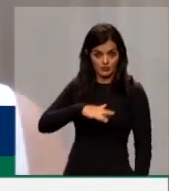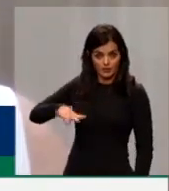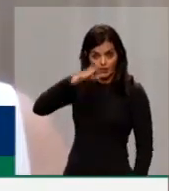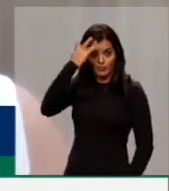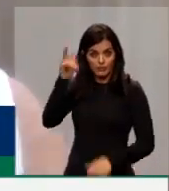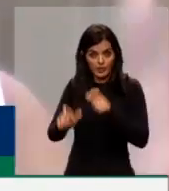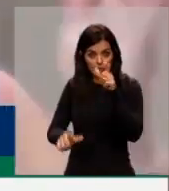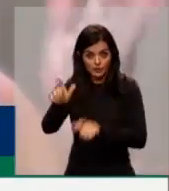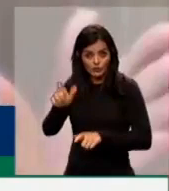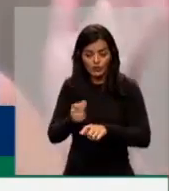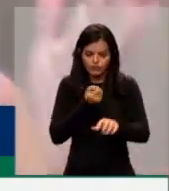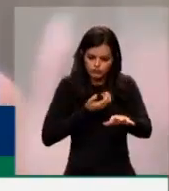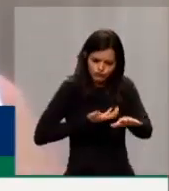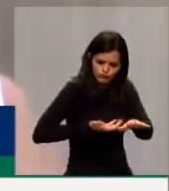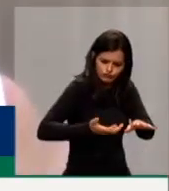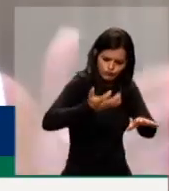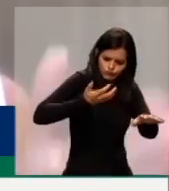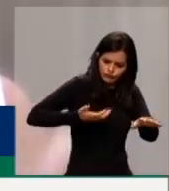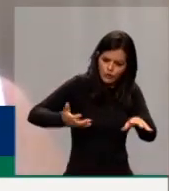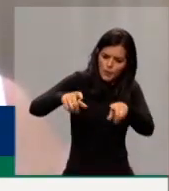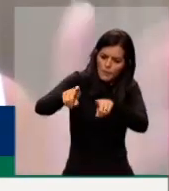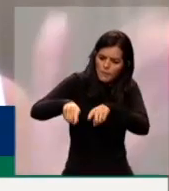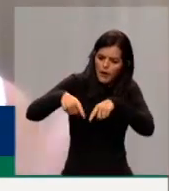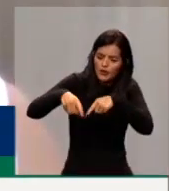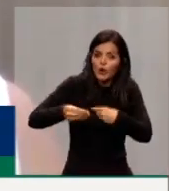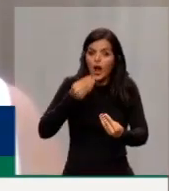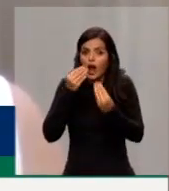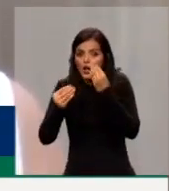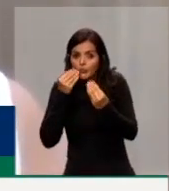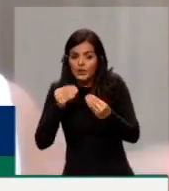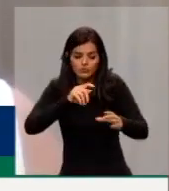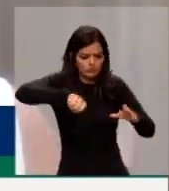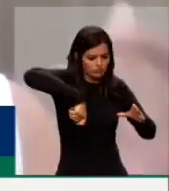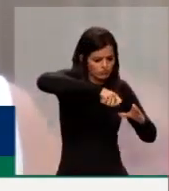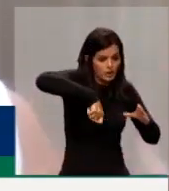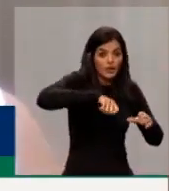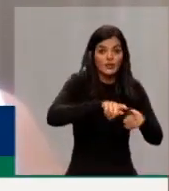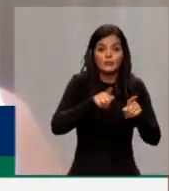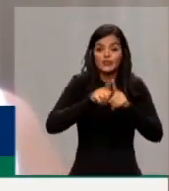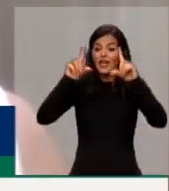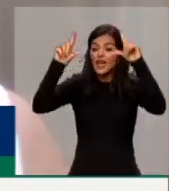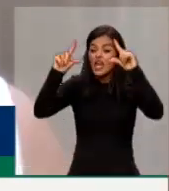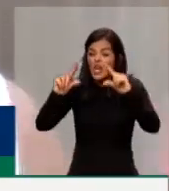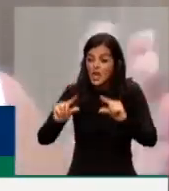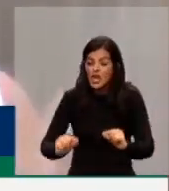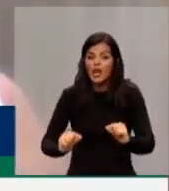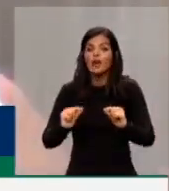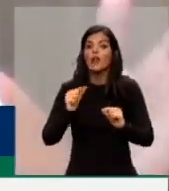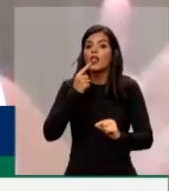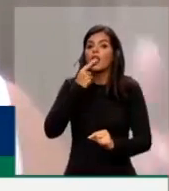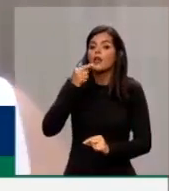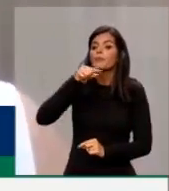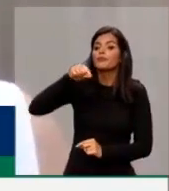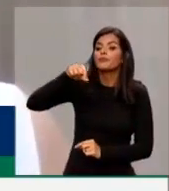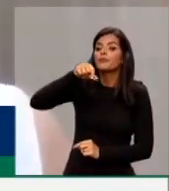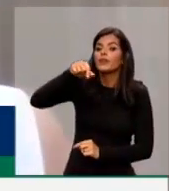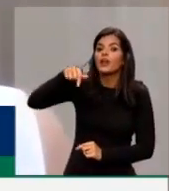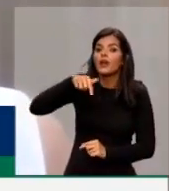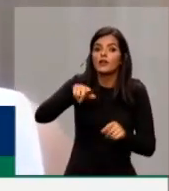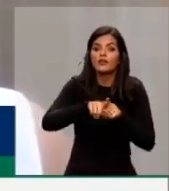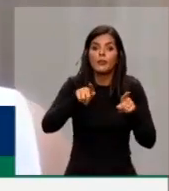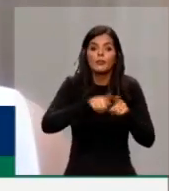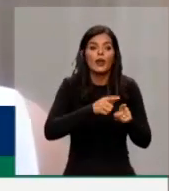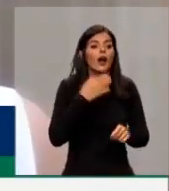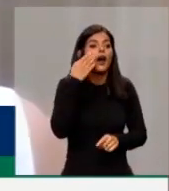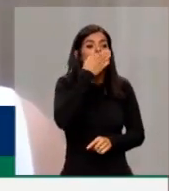produz alimento. Nós precisamos reduzir açúcar e sal em todo esse país. e parem de vigiar o